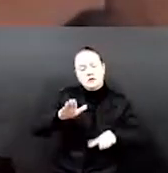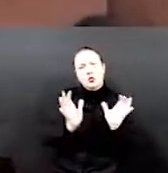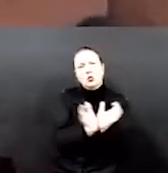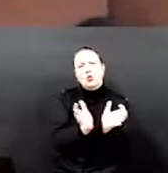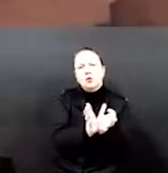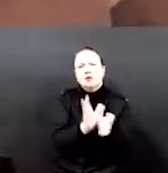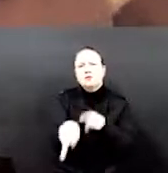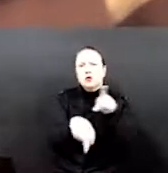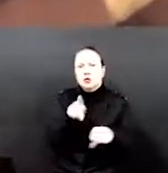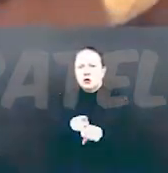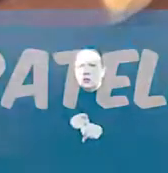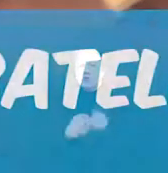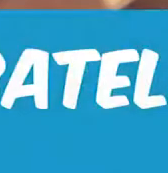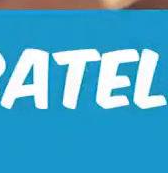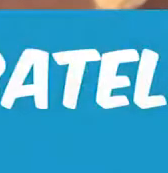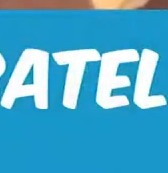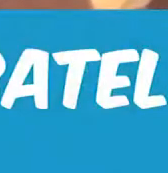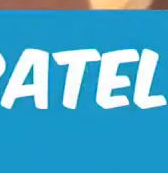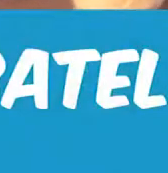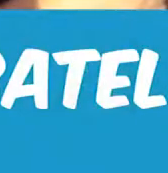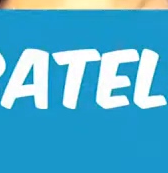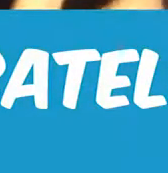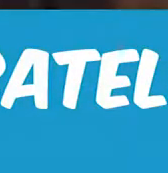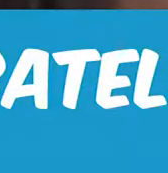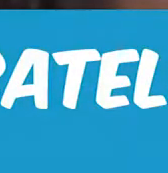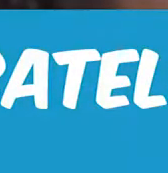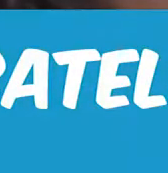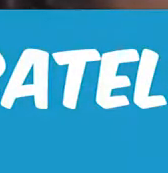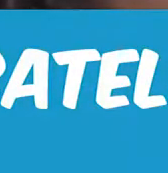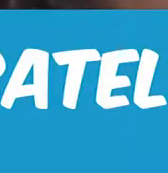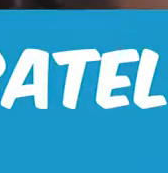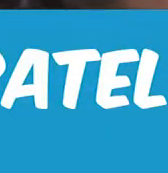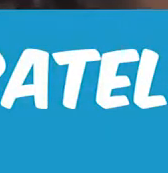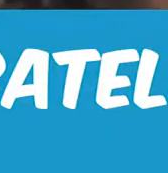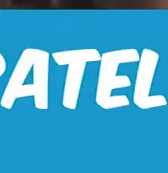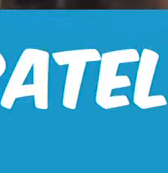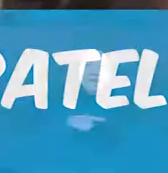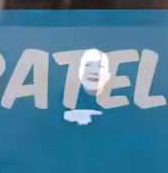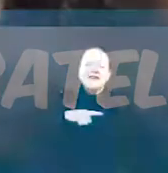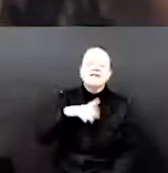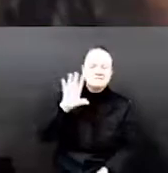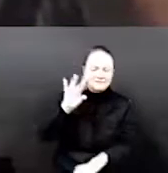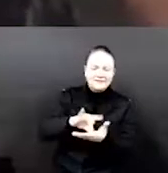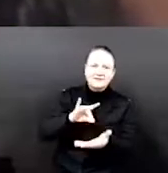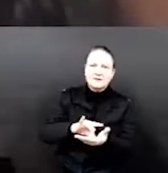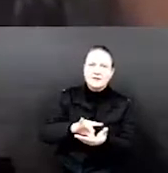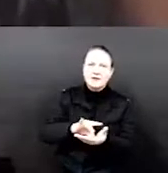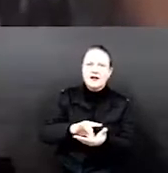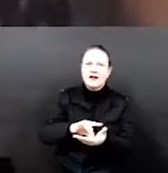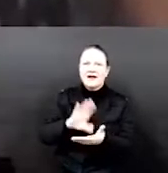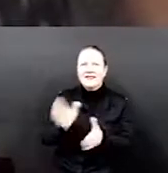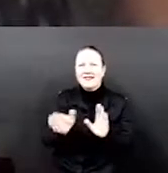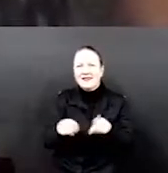povo indígena, né, a origem, vamos dizer assim. É, tem sim, com certeza. Tanto na mineira também